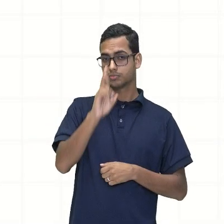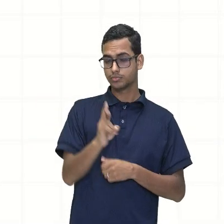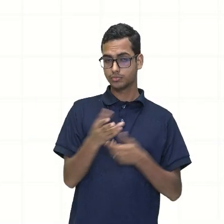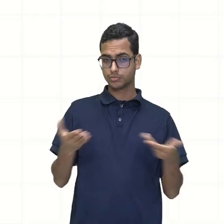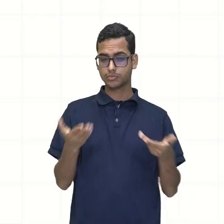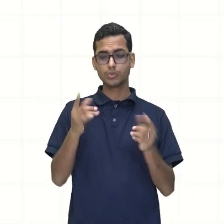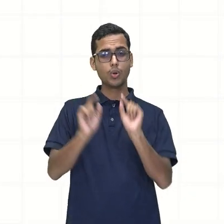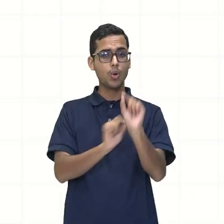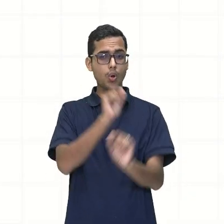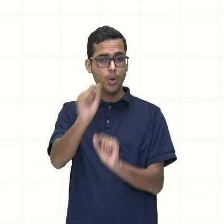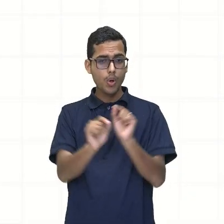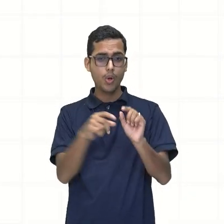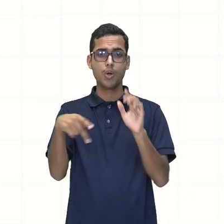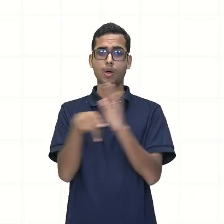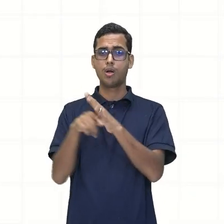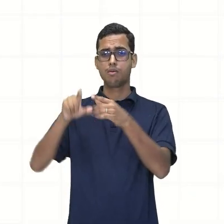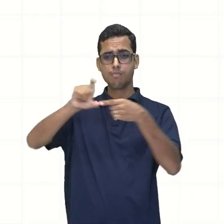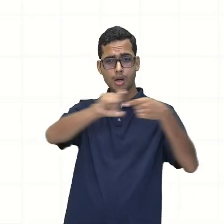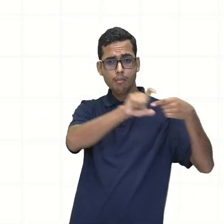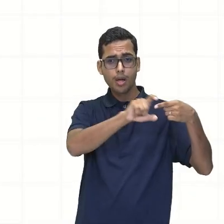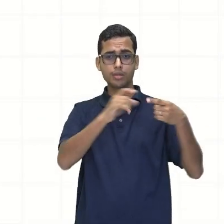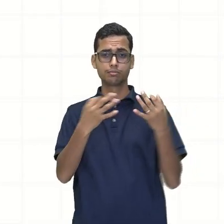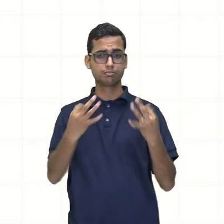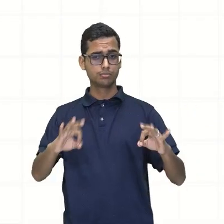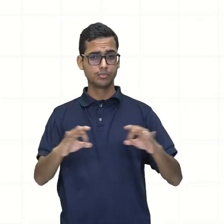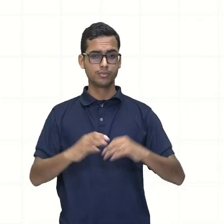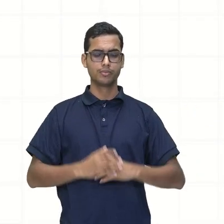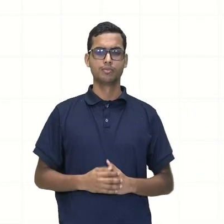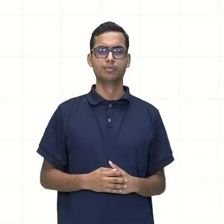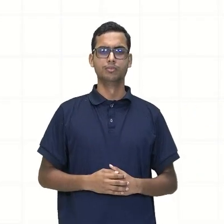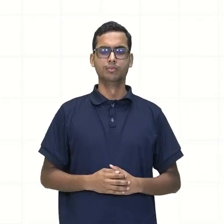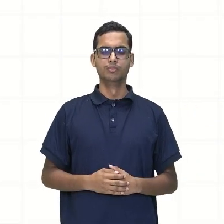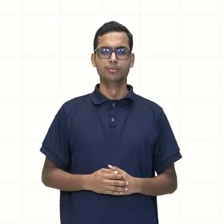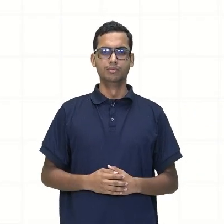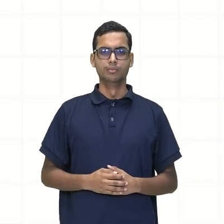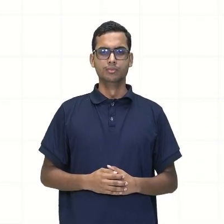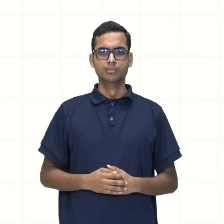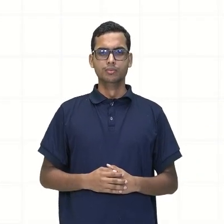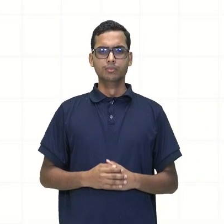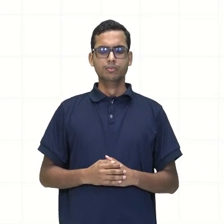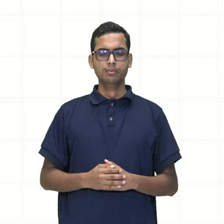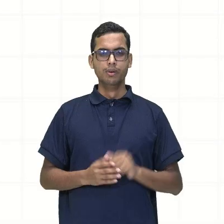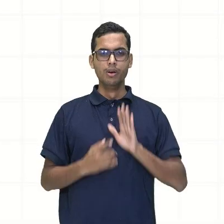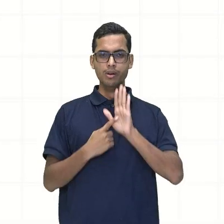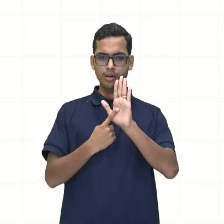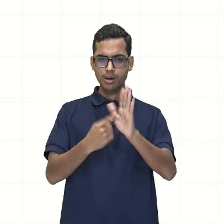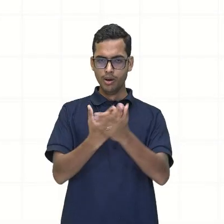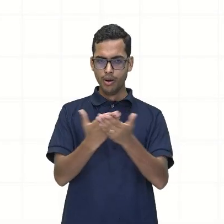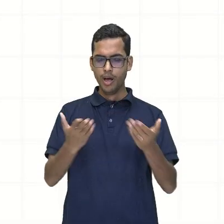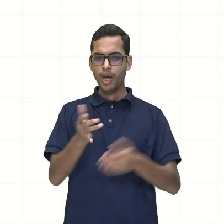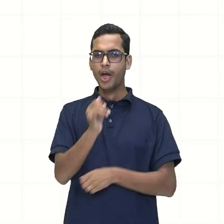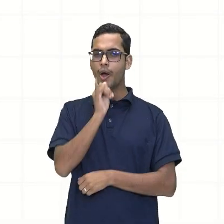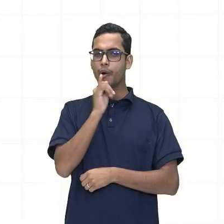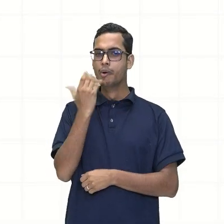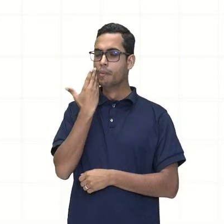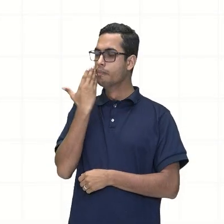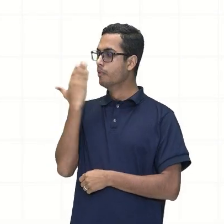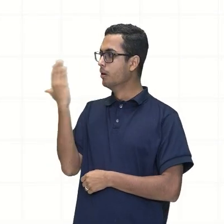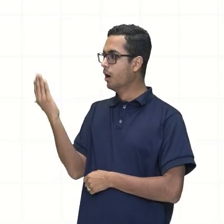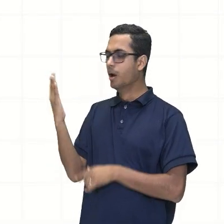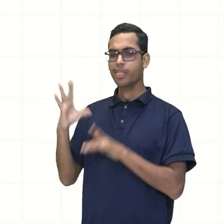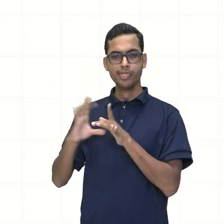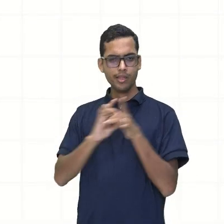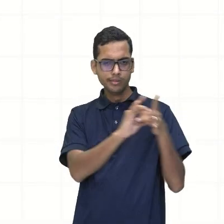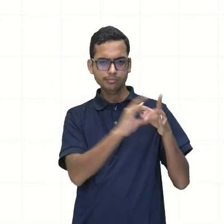as subtrações dessa forma, tá bom? Olha só agora o que a gente trouxe para vocês. Um exemplo contextualizado